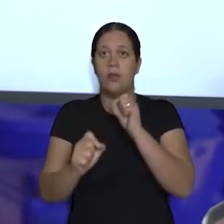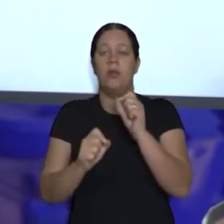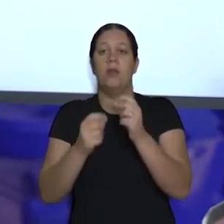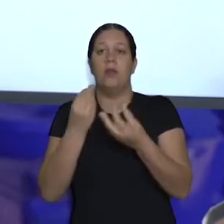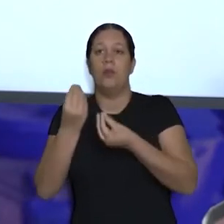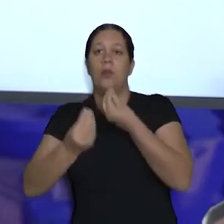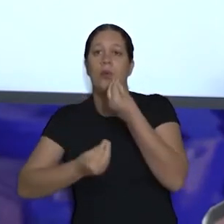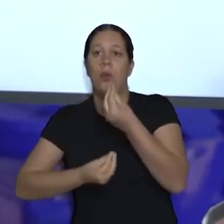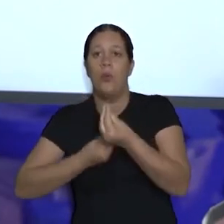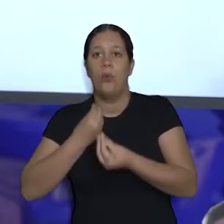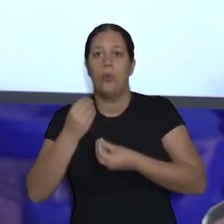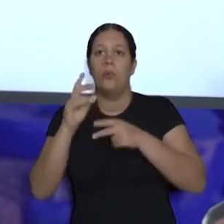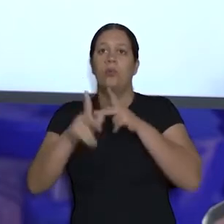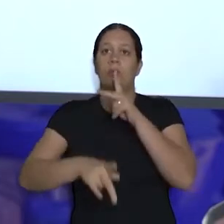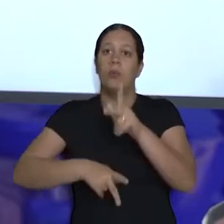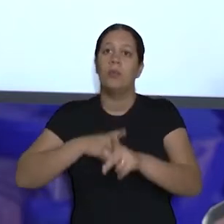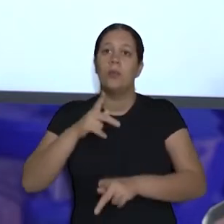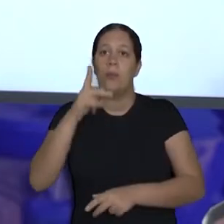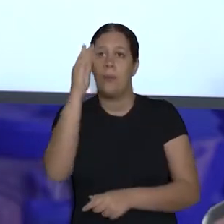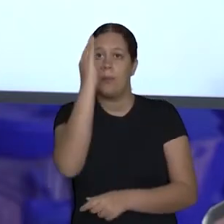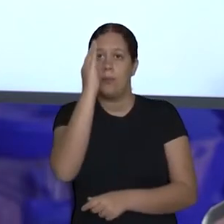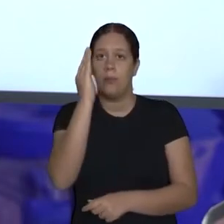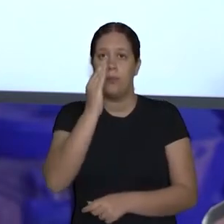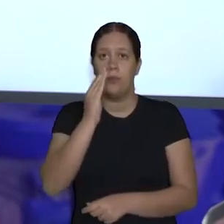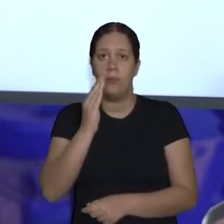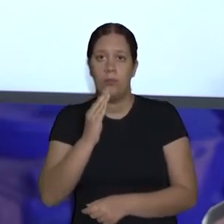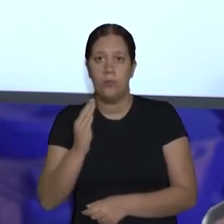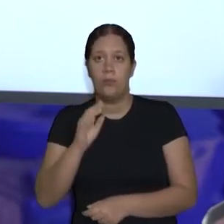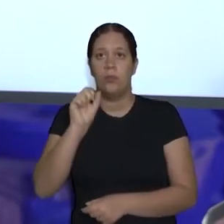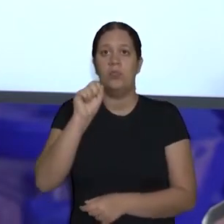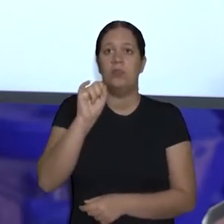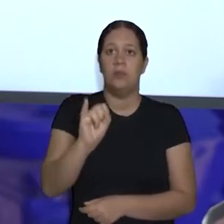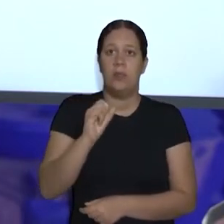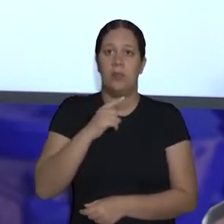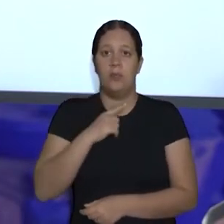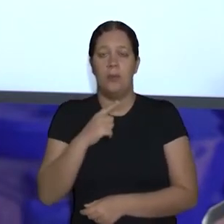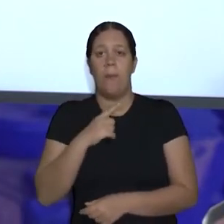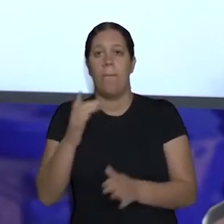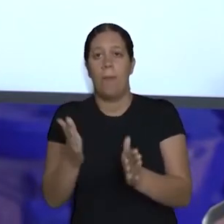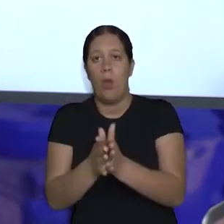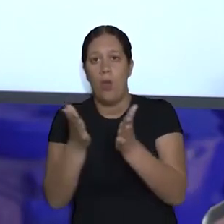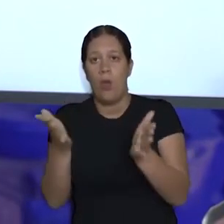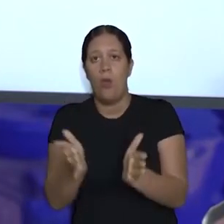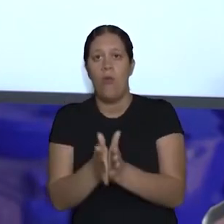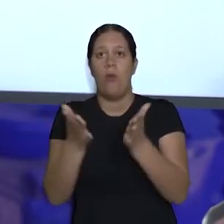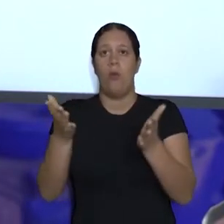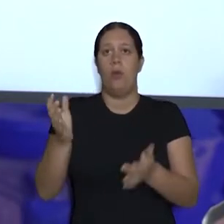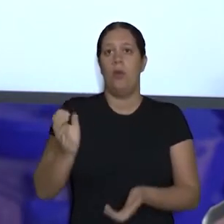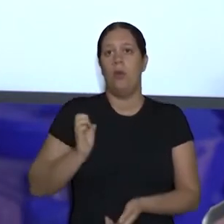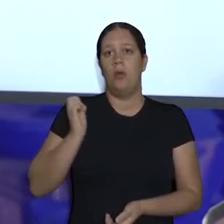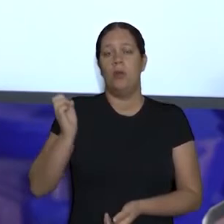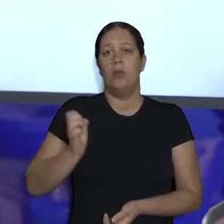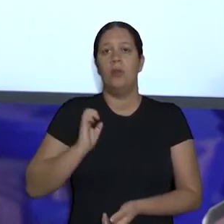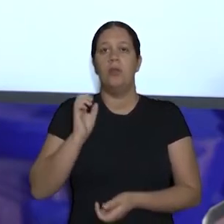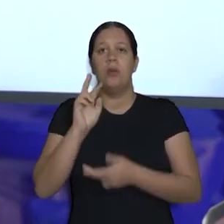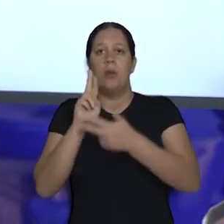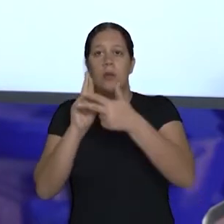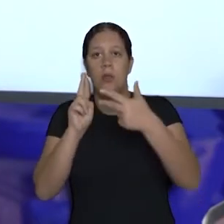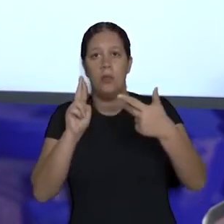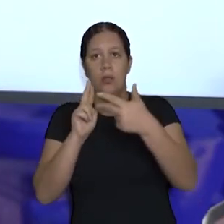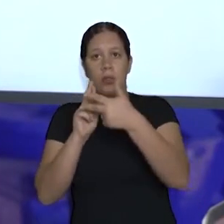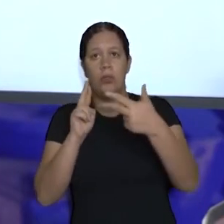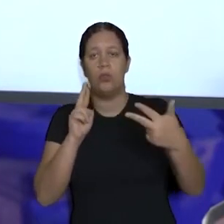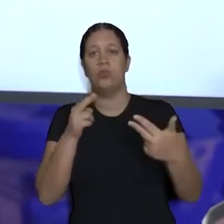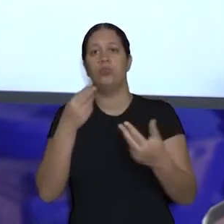como que é formada a população brasileira. Se os mais pobres, os mais ricos, os recursos, como que eles vão ser